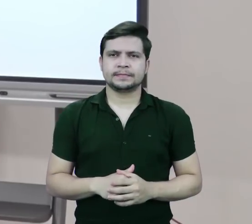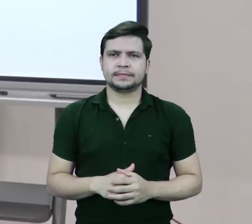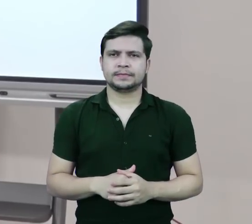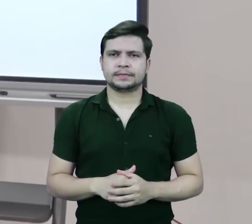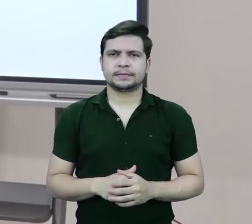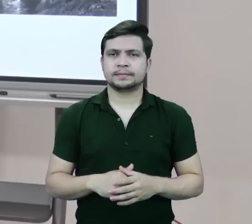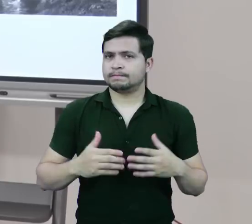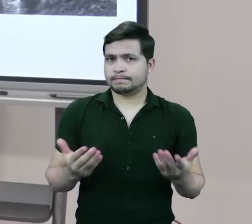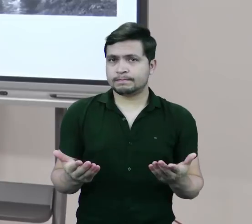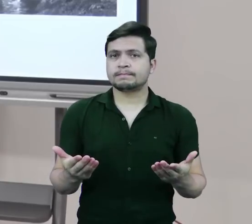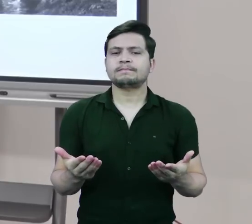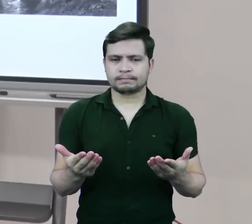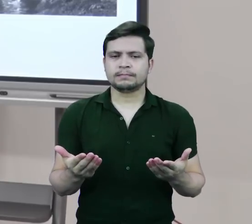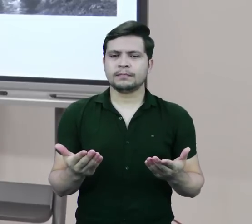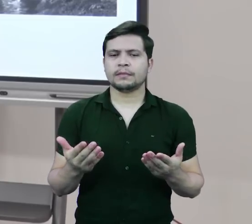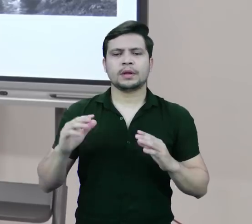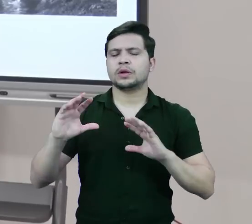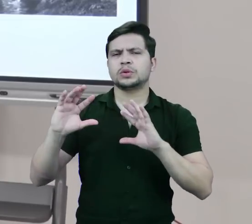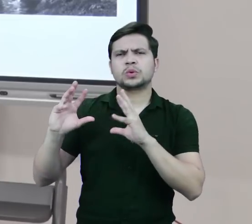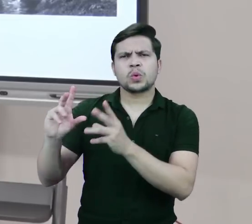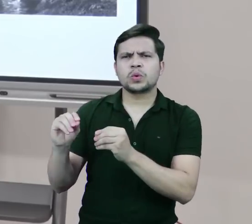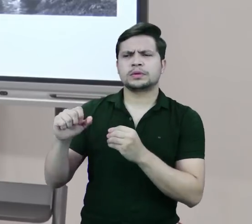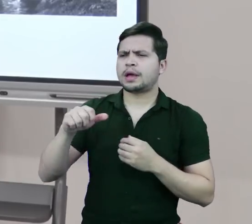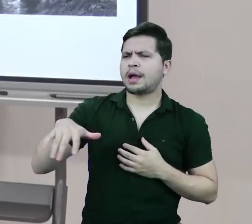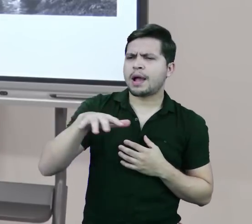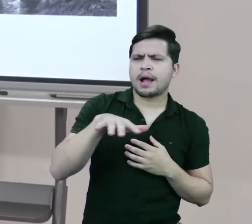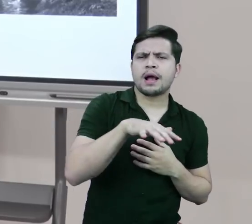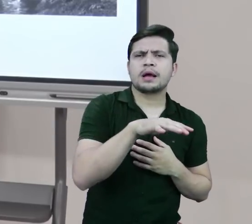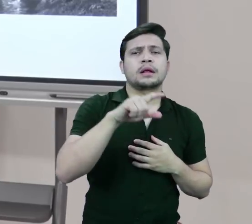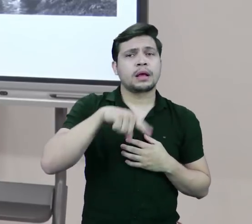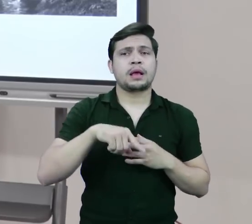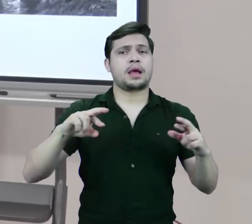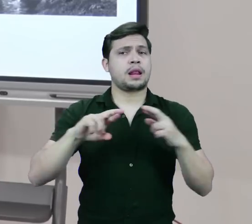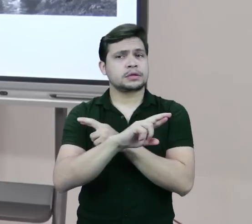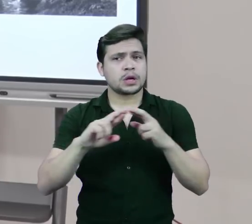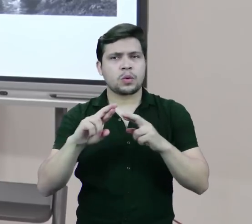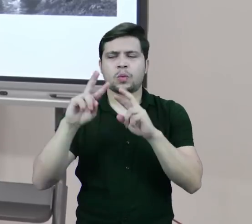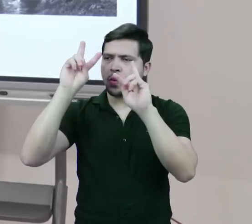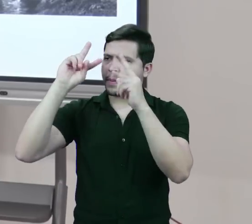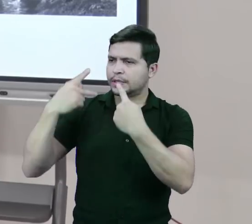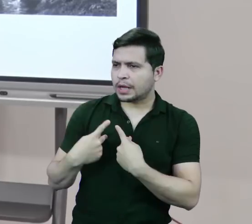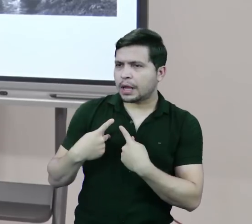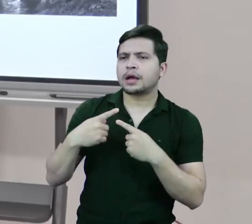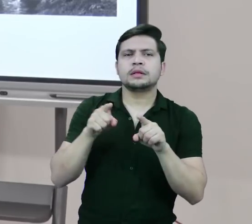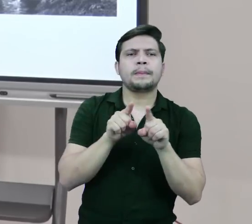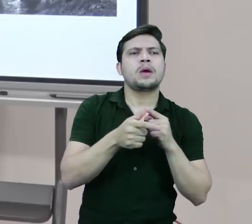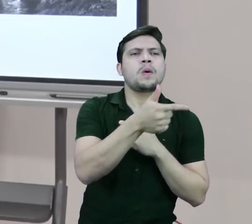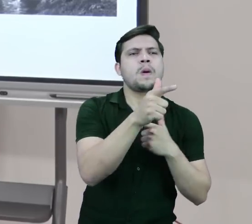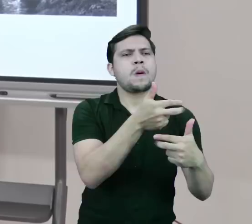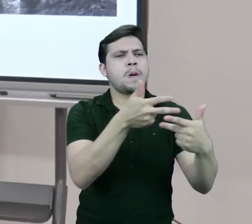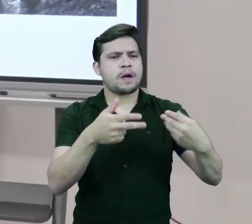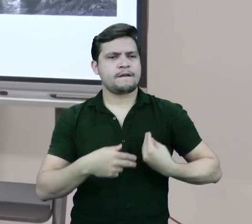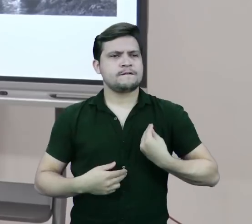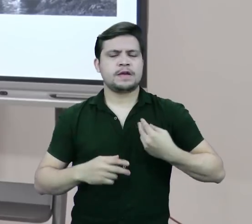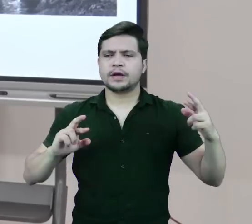problemas ambientais, tá? Então, todas essas áreas refletem as relações entre a humanidade e os demais